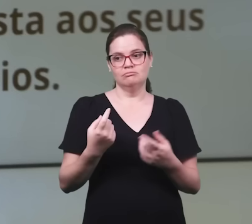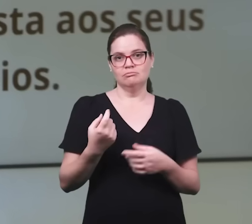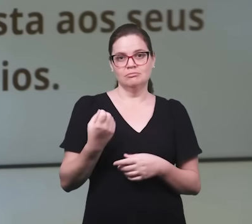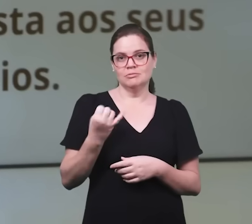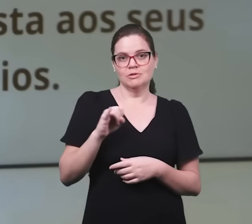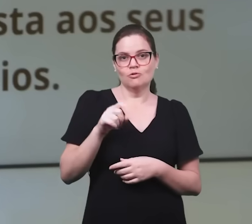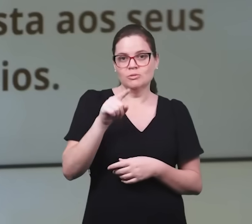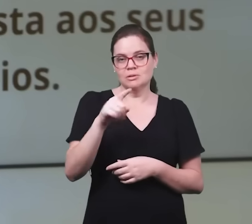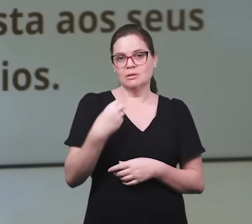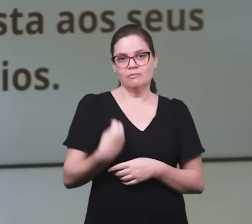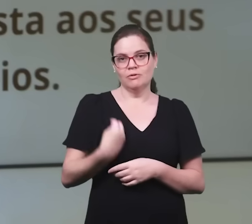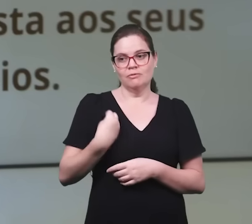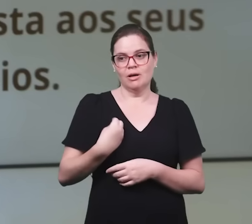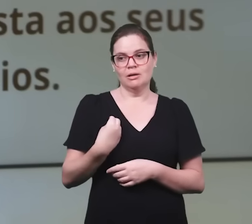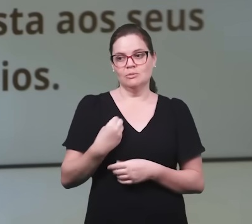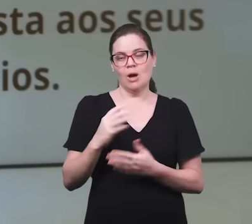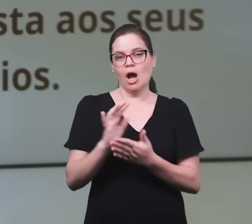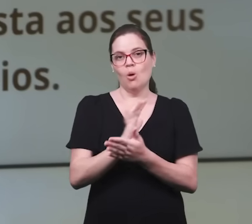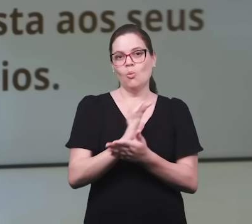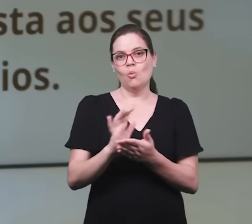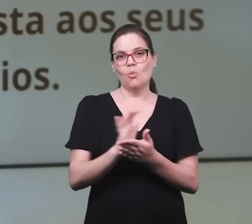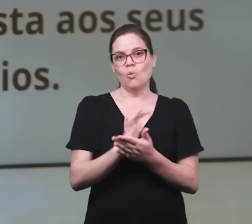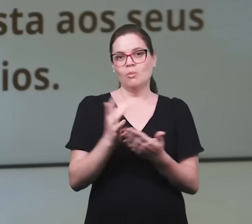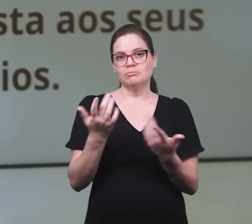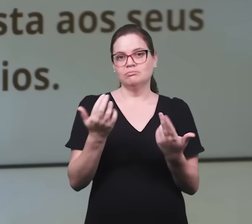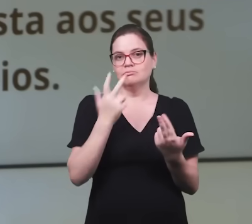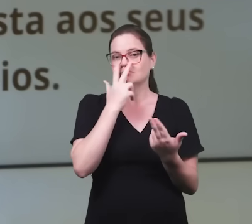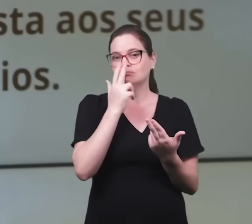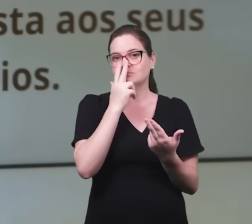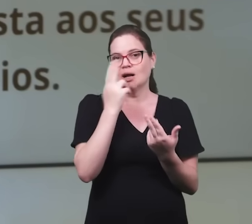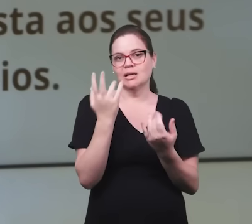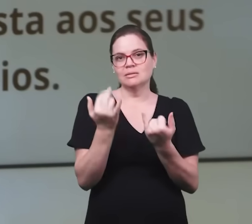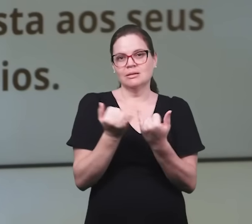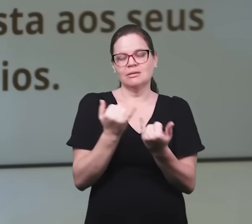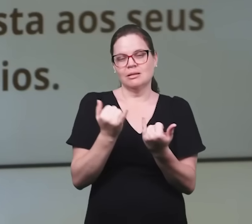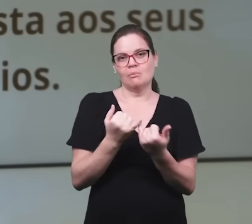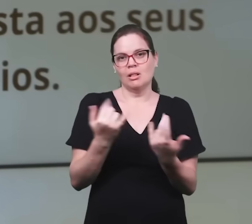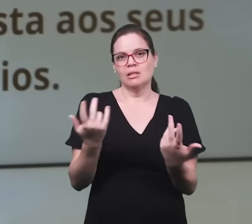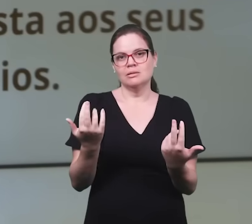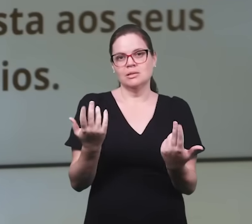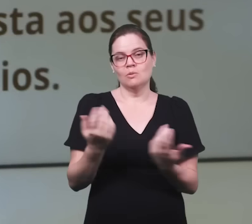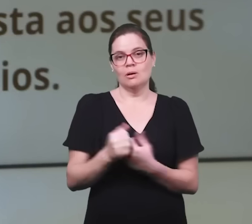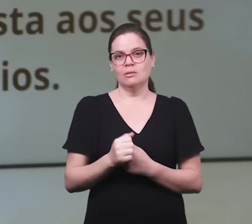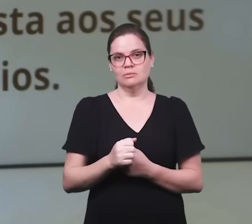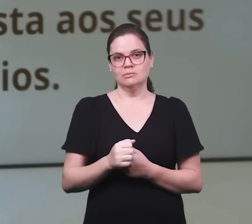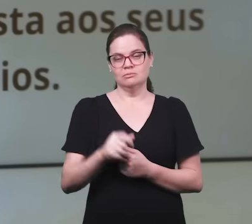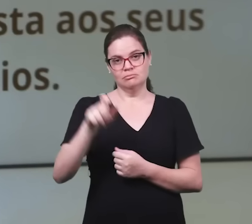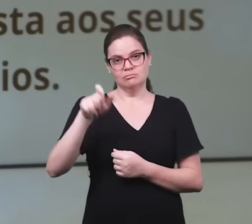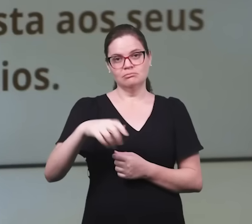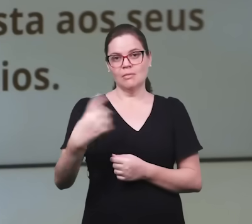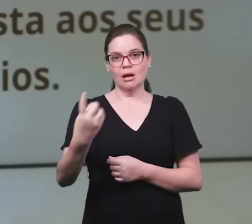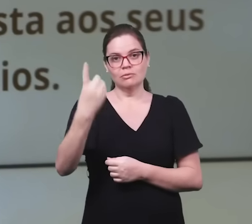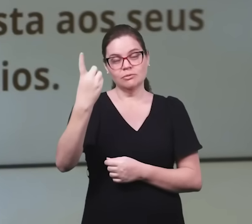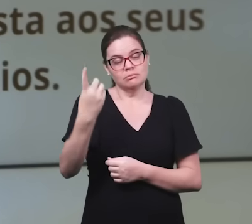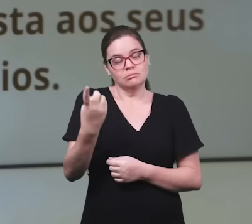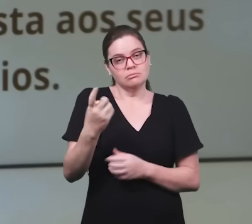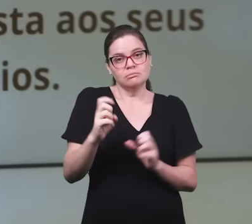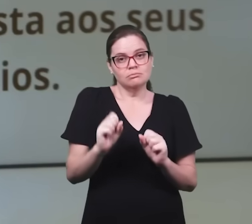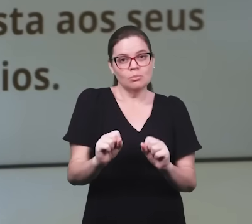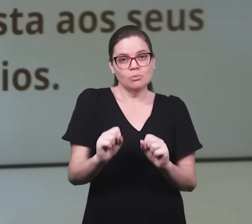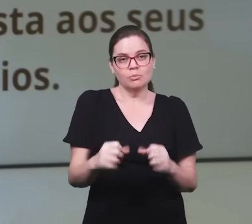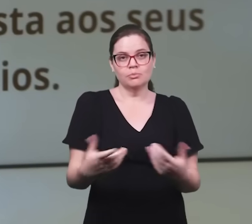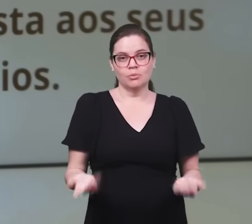senhora, esteja passando uma situação que guarde alguma semelhança com o